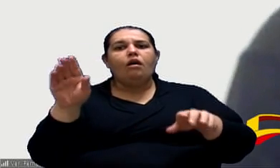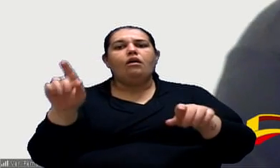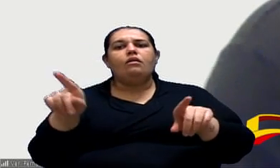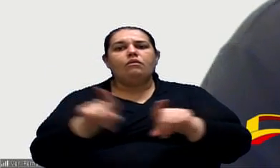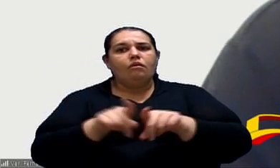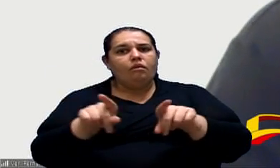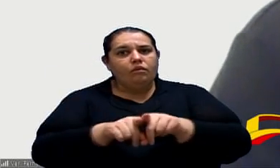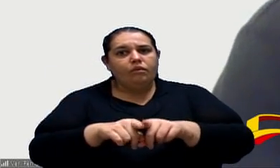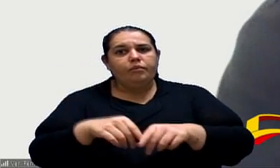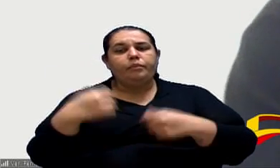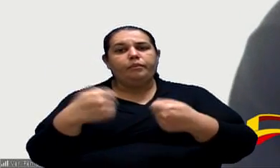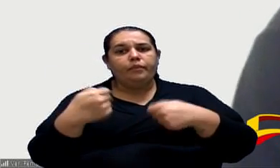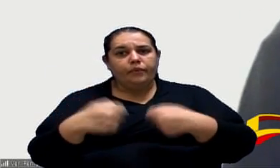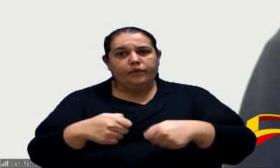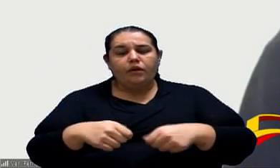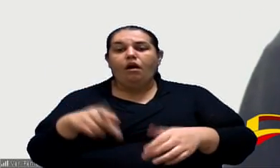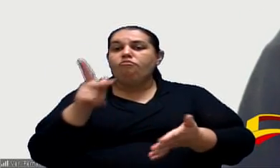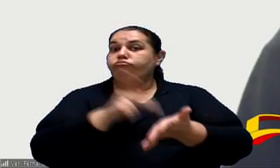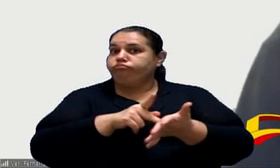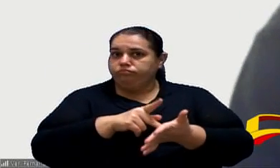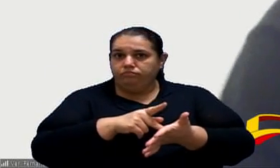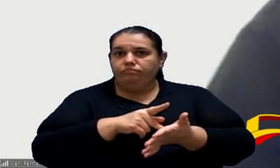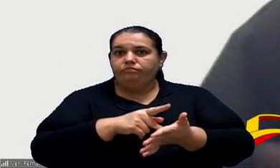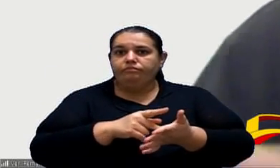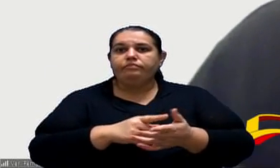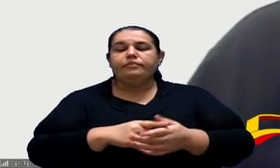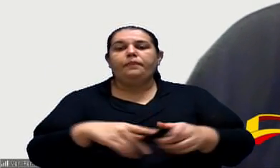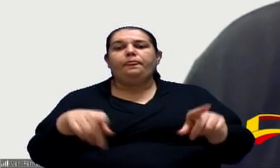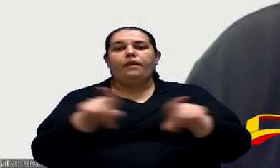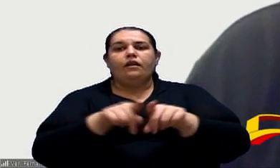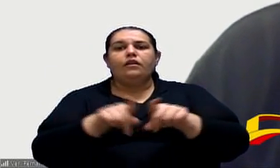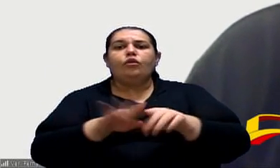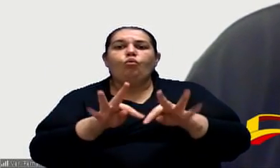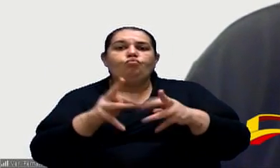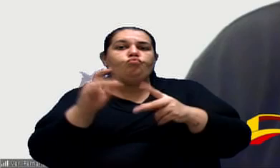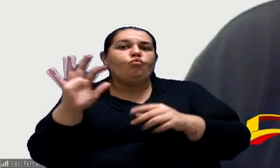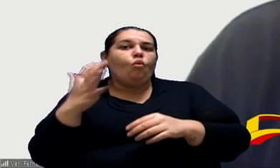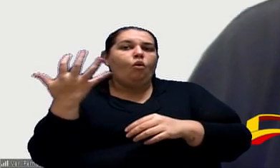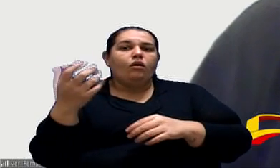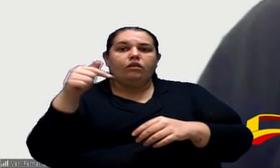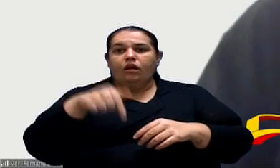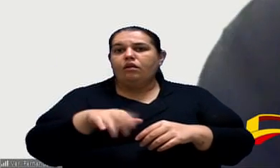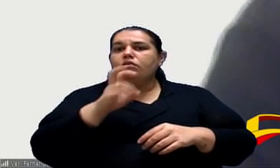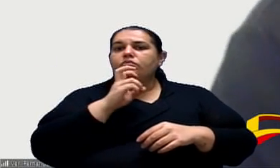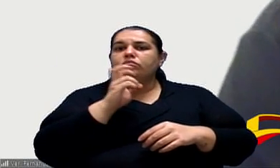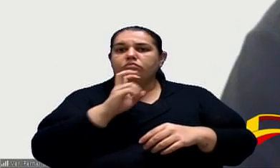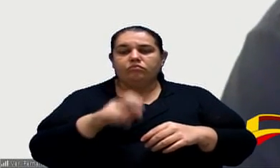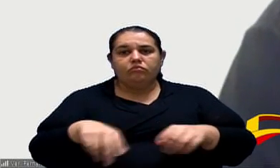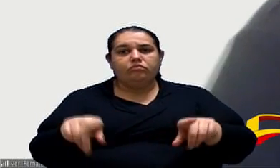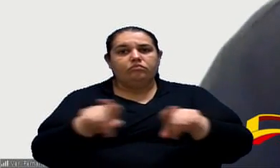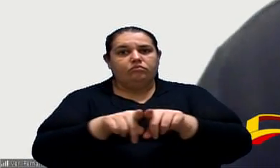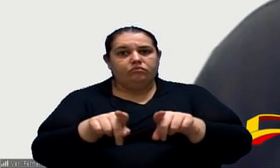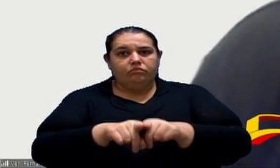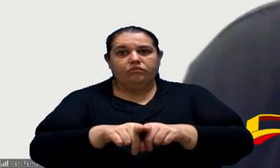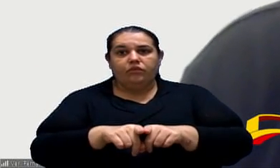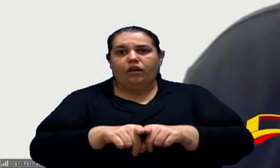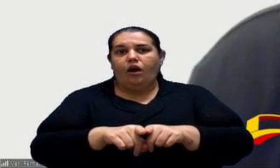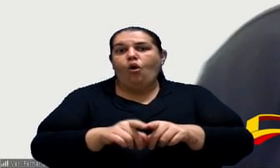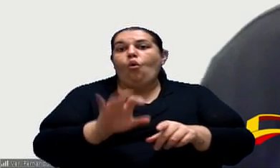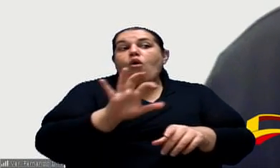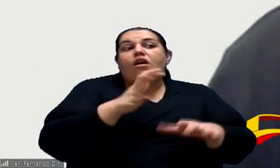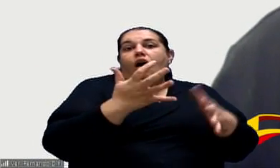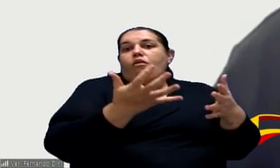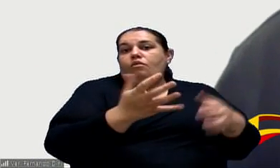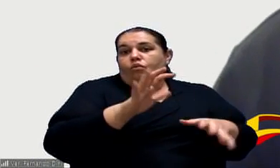precisa, a nossa necessidade real e a realidade que nós vivemos, né? A expectativa e a